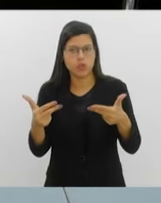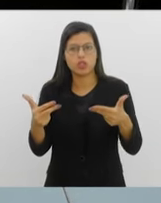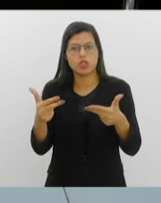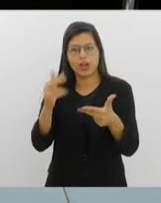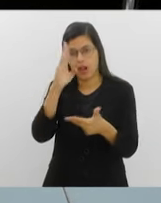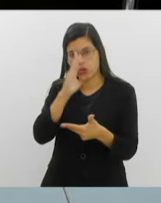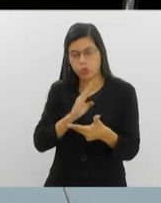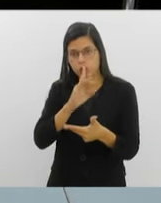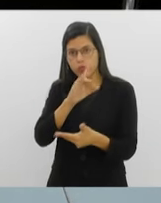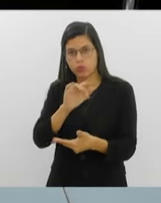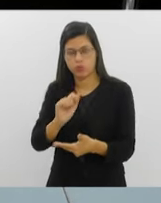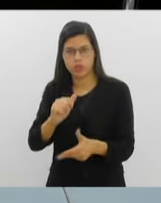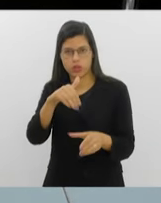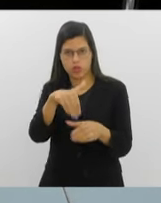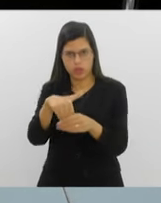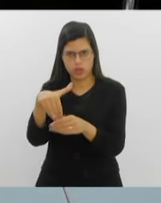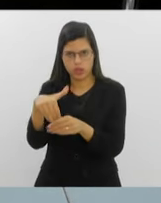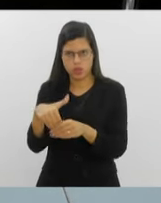eleições.